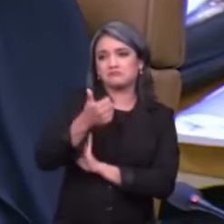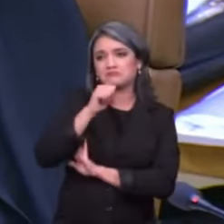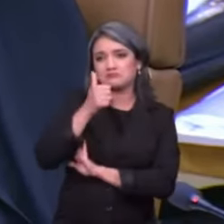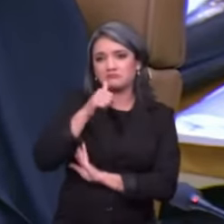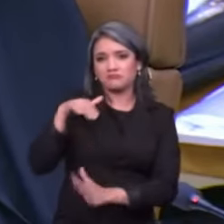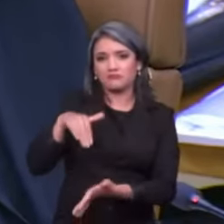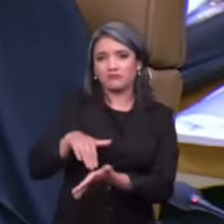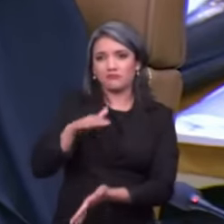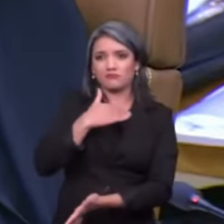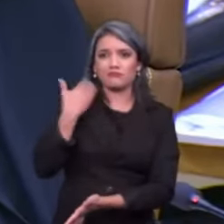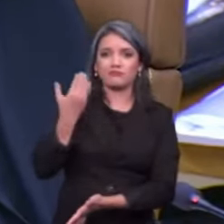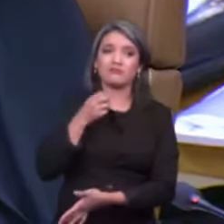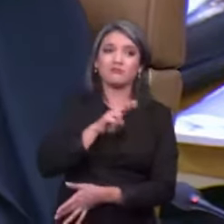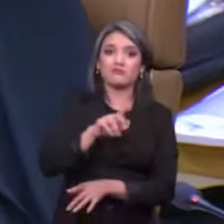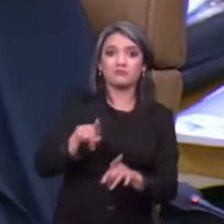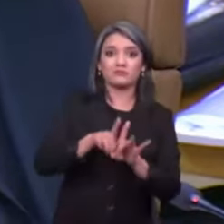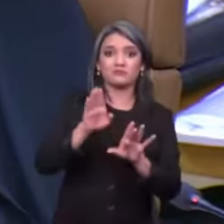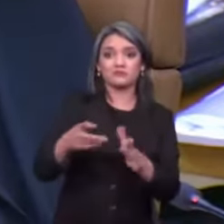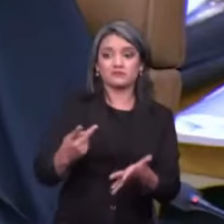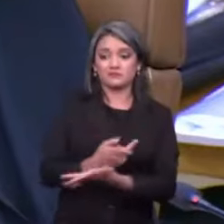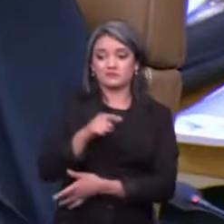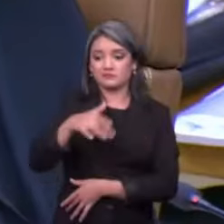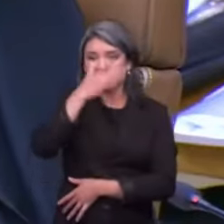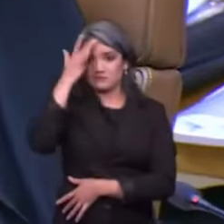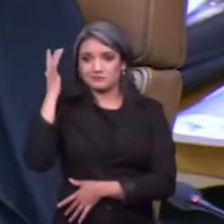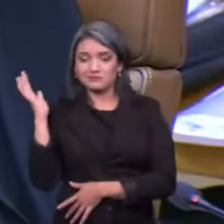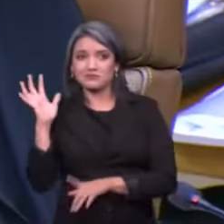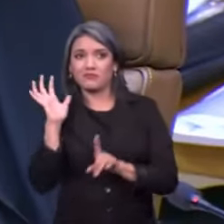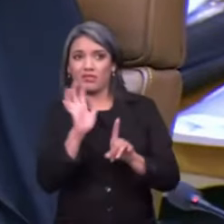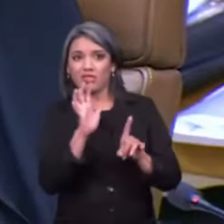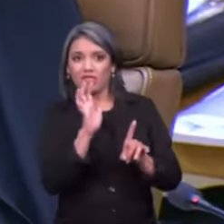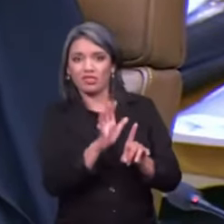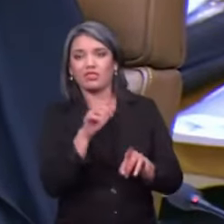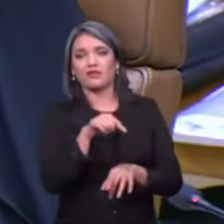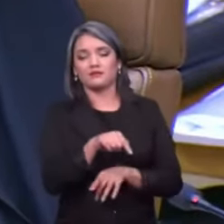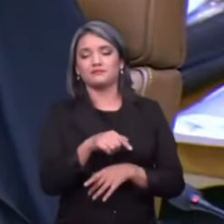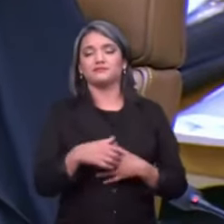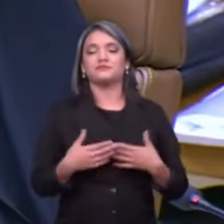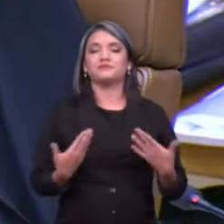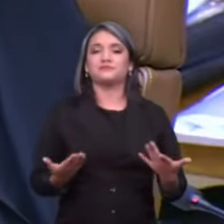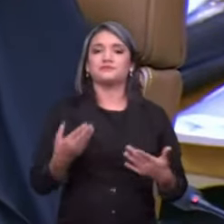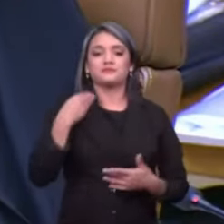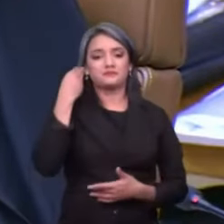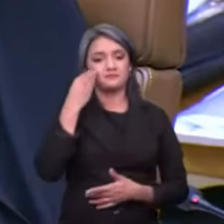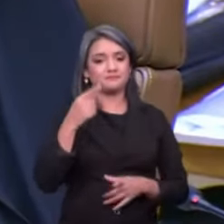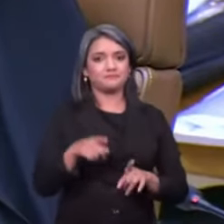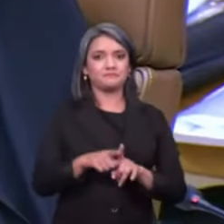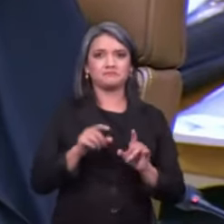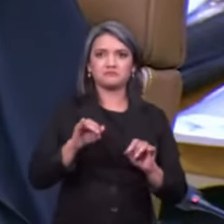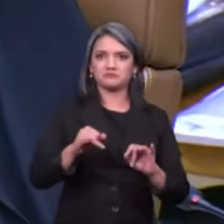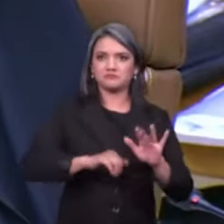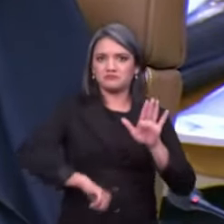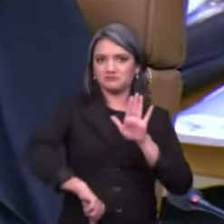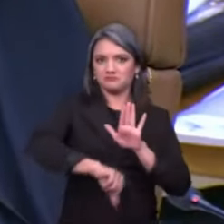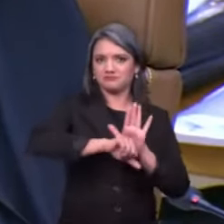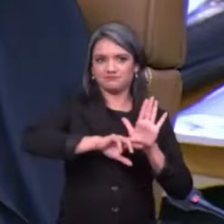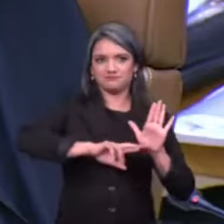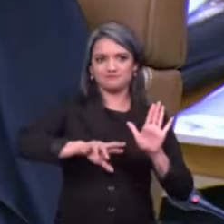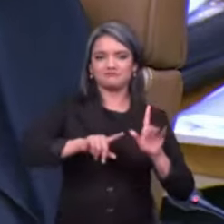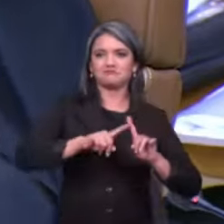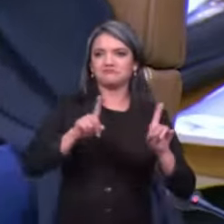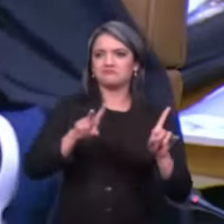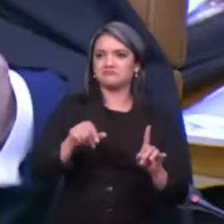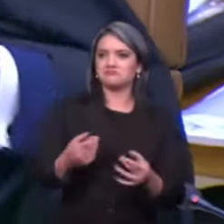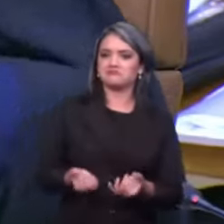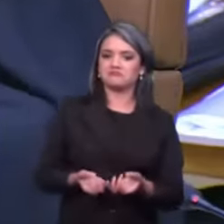familiar viciado. Também não é consistente com a experiência que a simples descriminalização traga benefícios imediatos para o